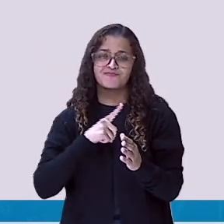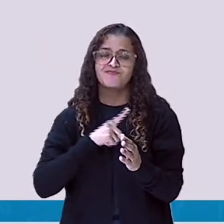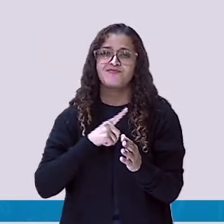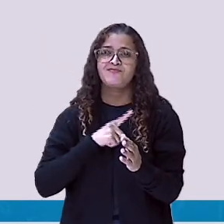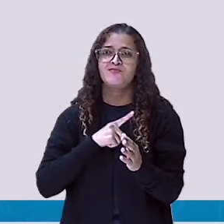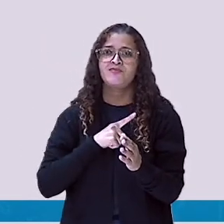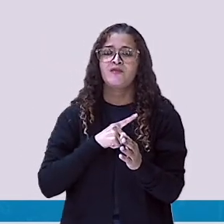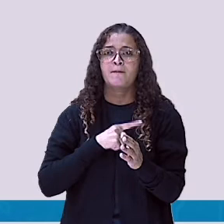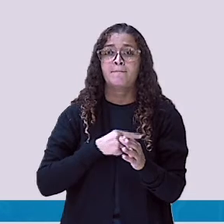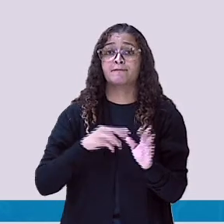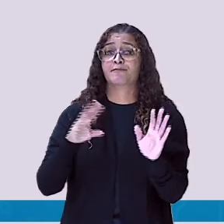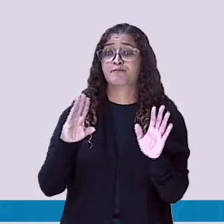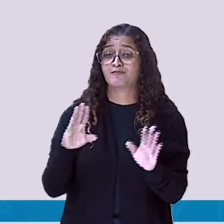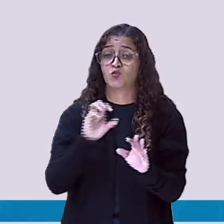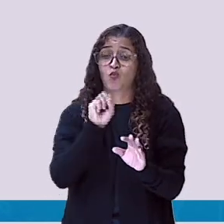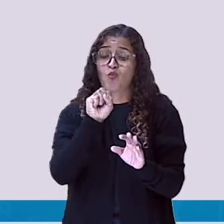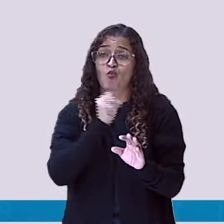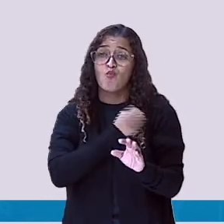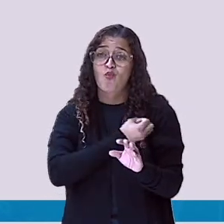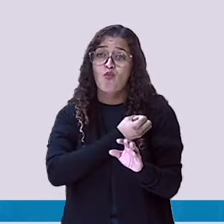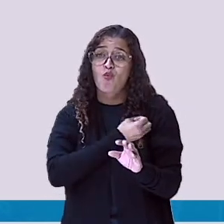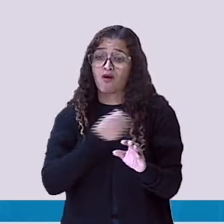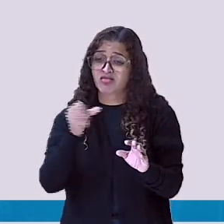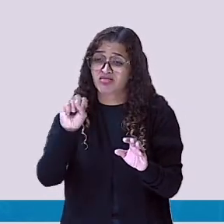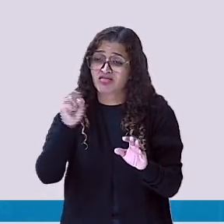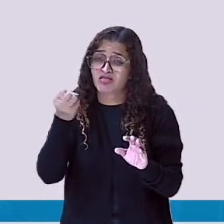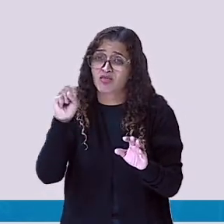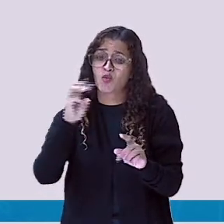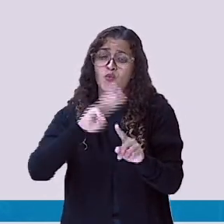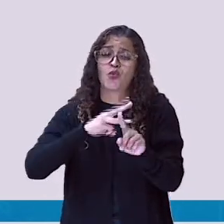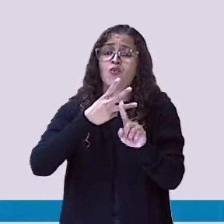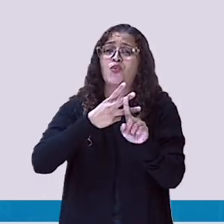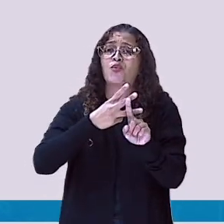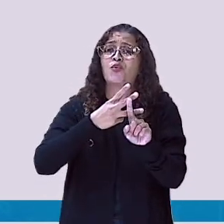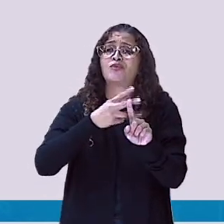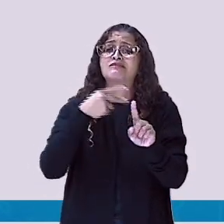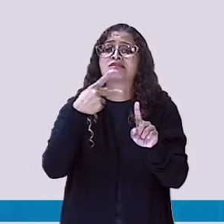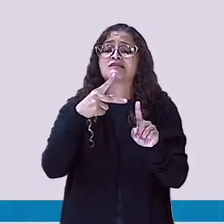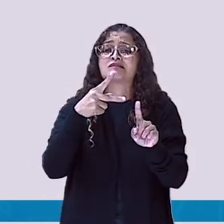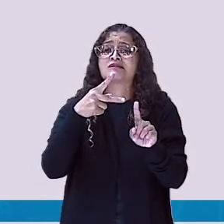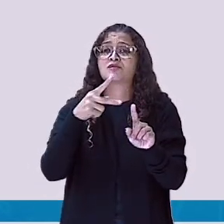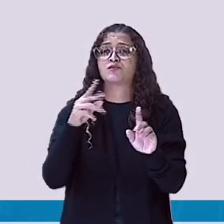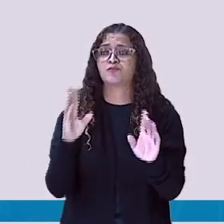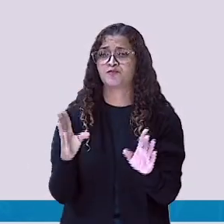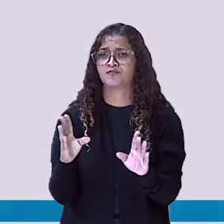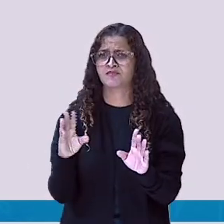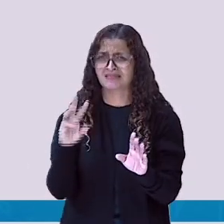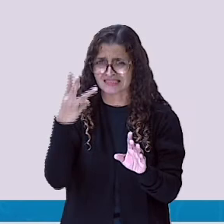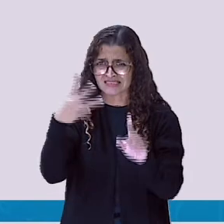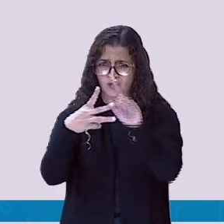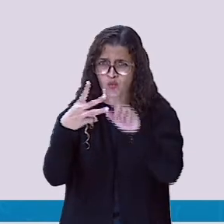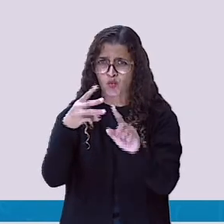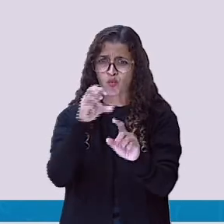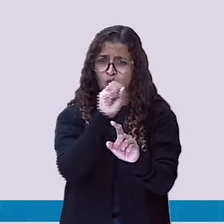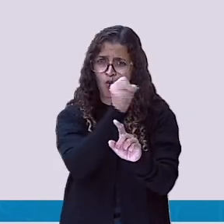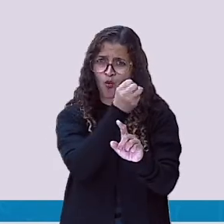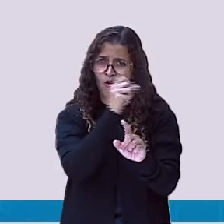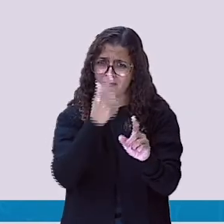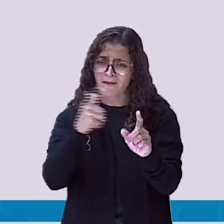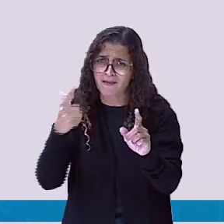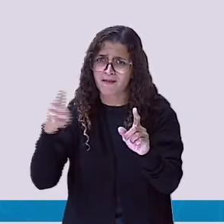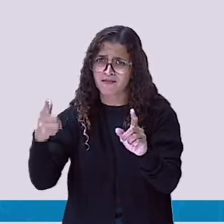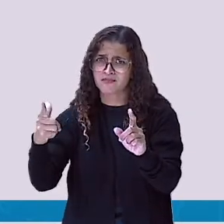E o triplo de 8? Significa que eu tenho 8 mais 8. 8 mais 8 não é